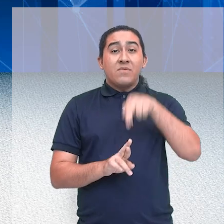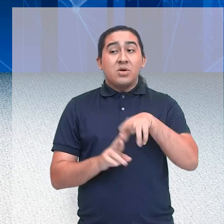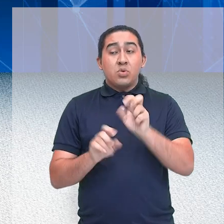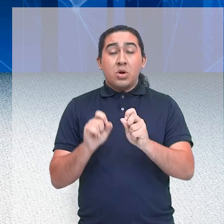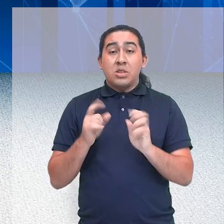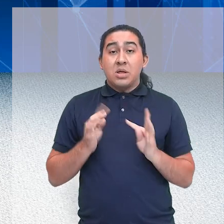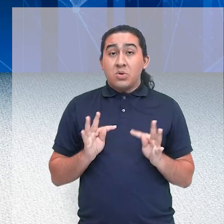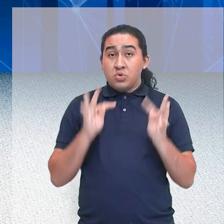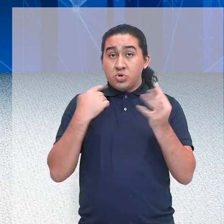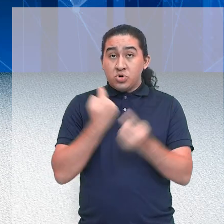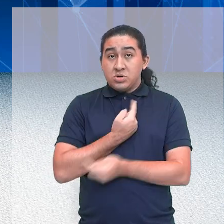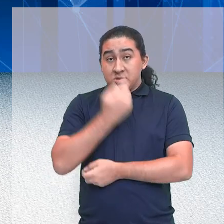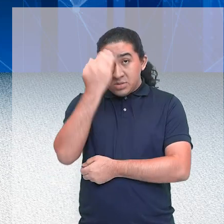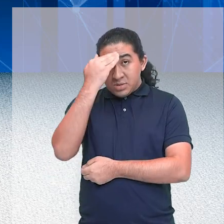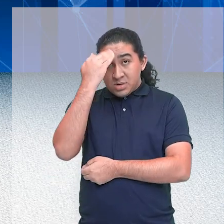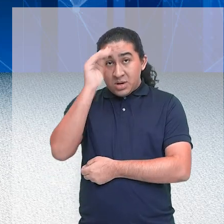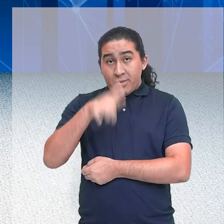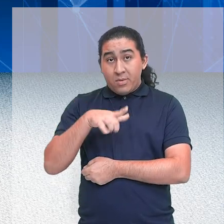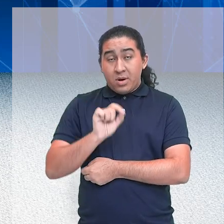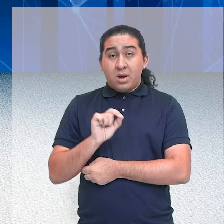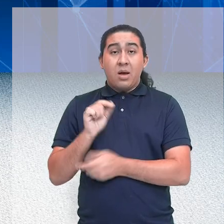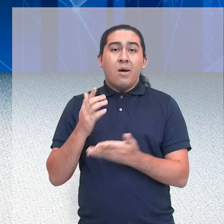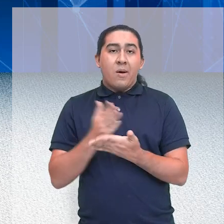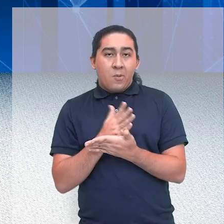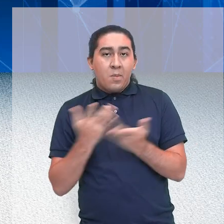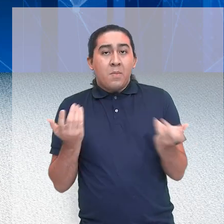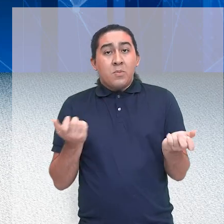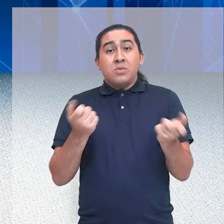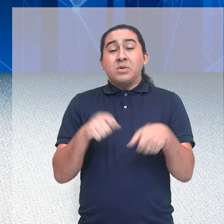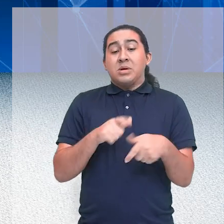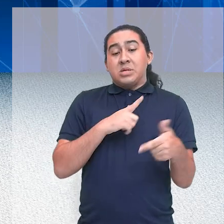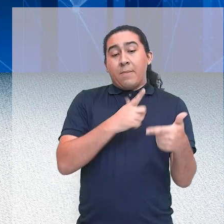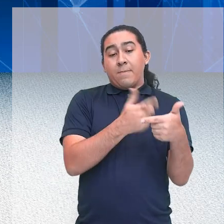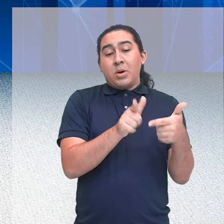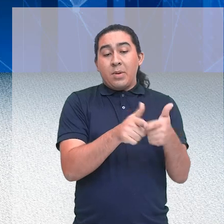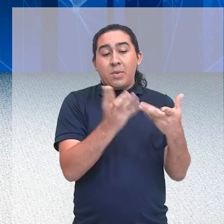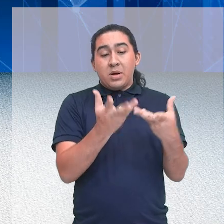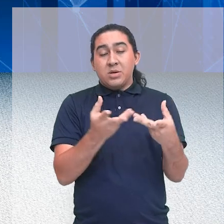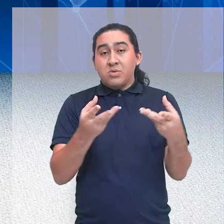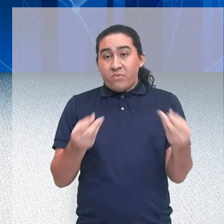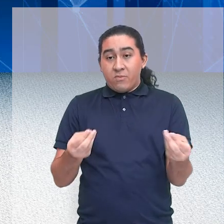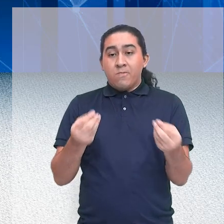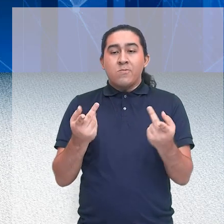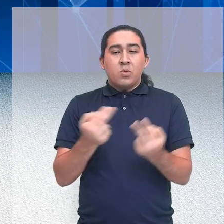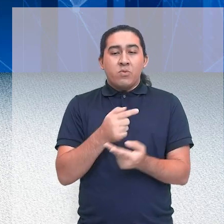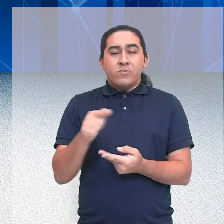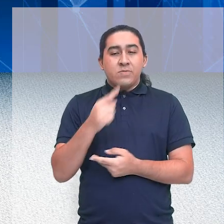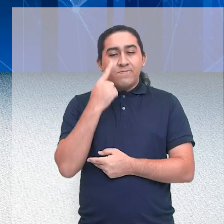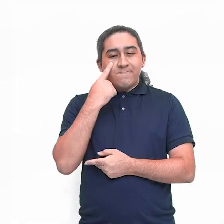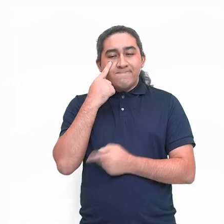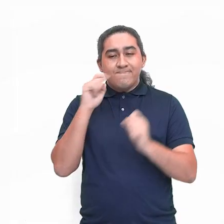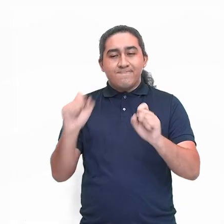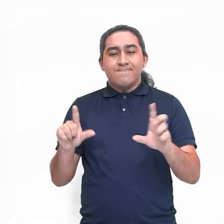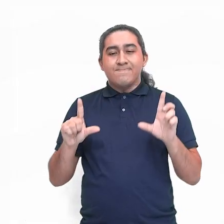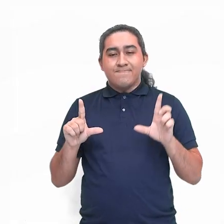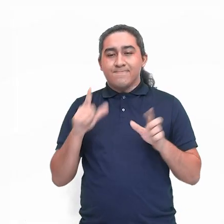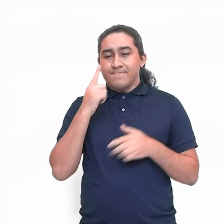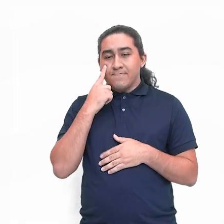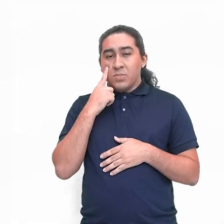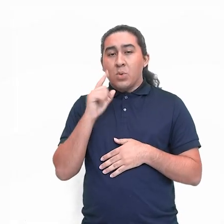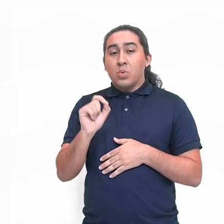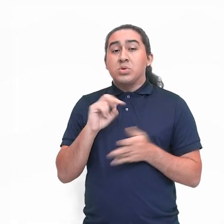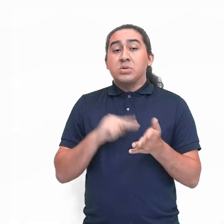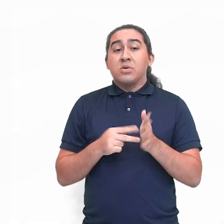gente entende como algo que vem para resolver um problema, como vocês vão observar aí na cartela. O que